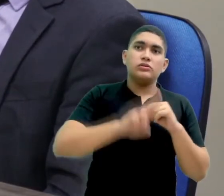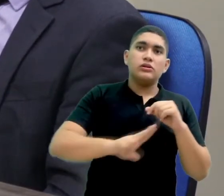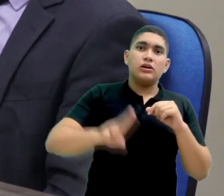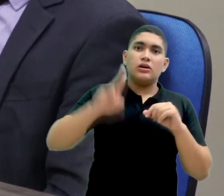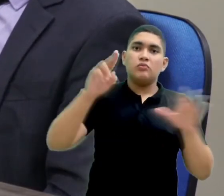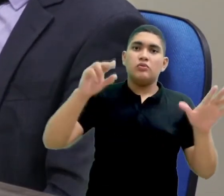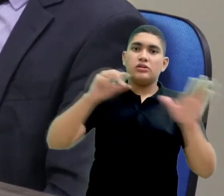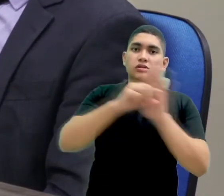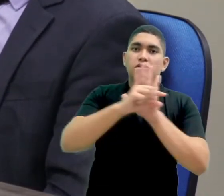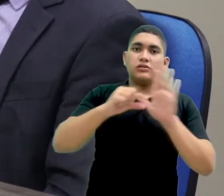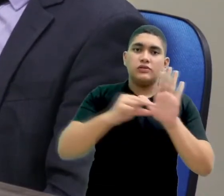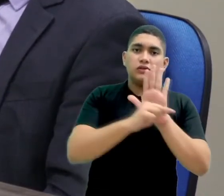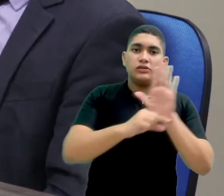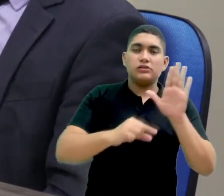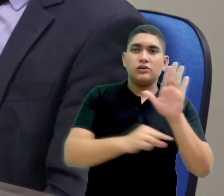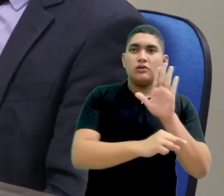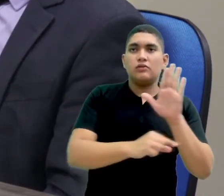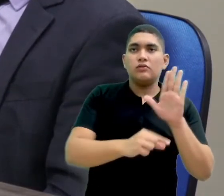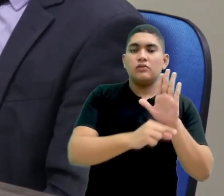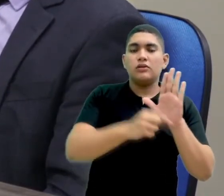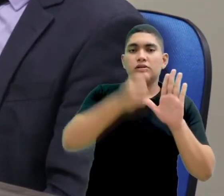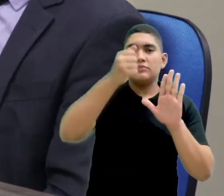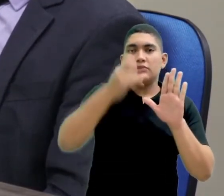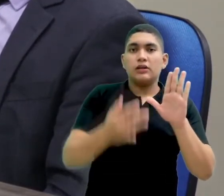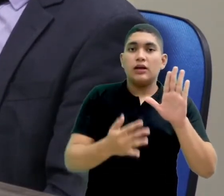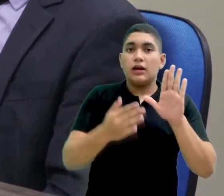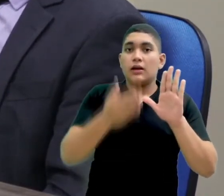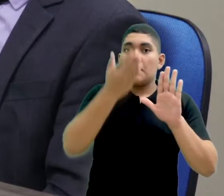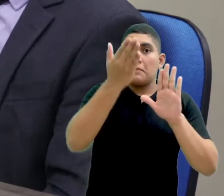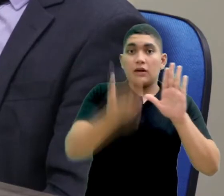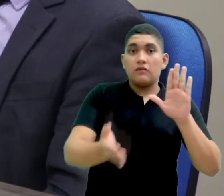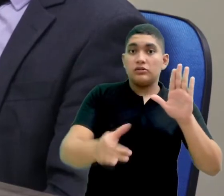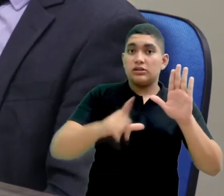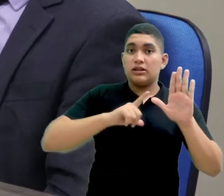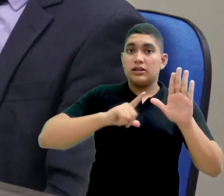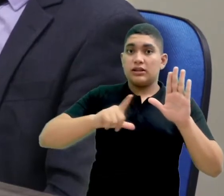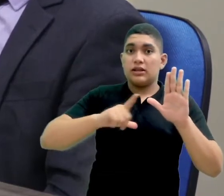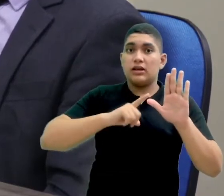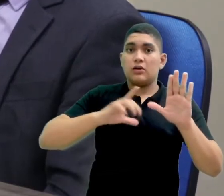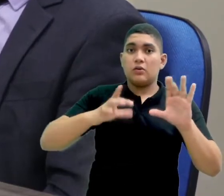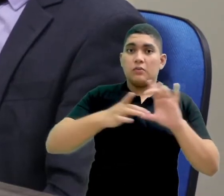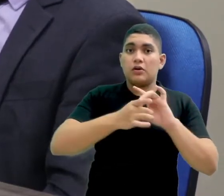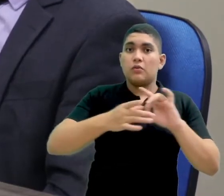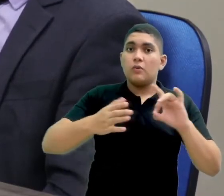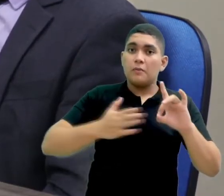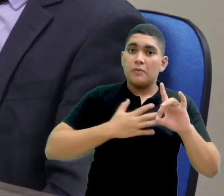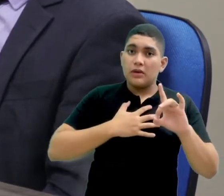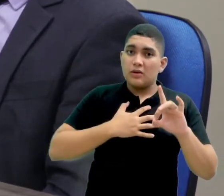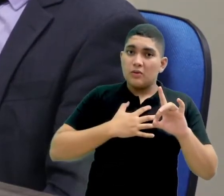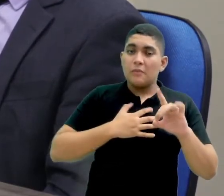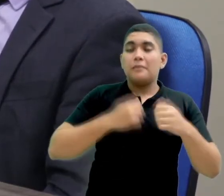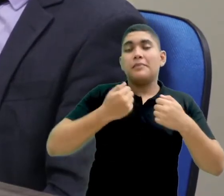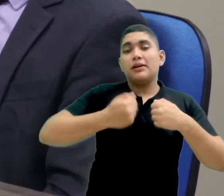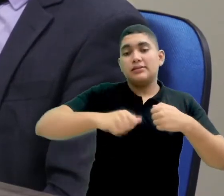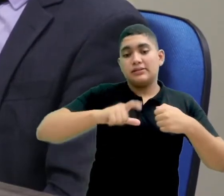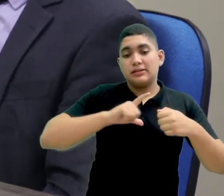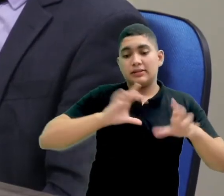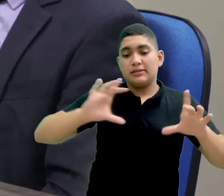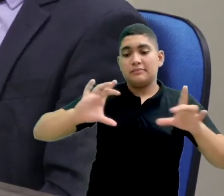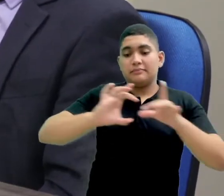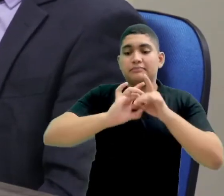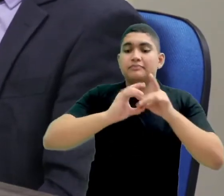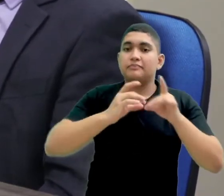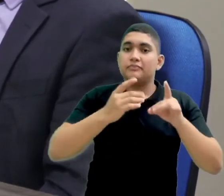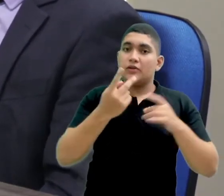desses versículos aqui, ele está dizendo: olha, para você ter comunhão comigo, você precisa estar bem com seu irmão. Para